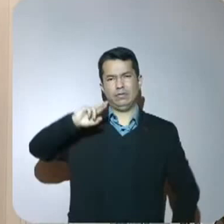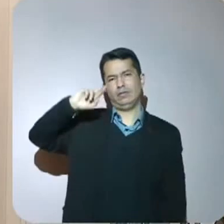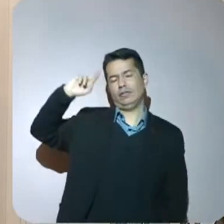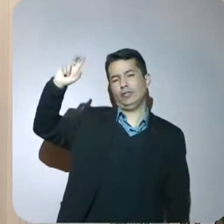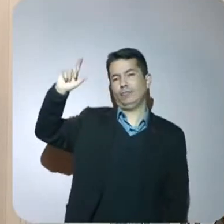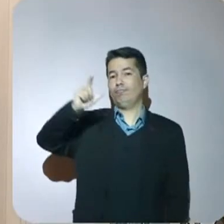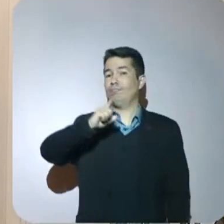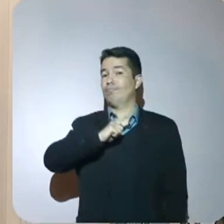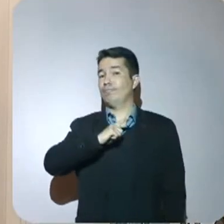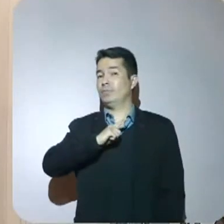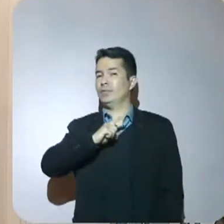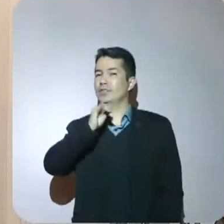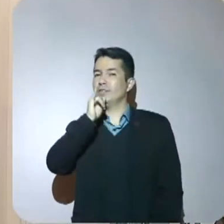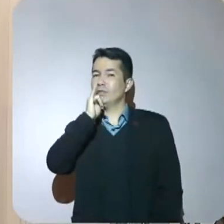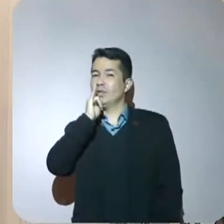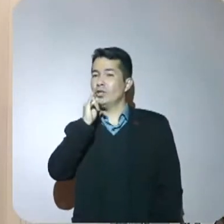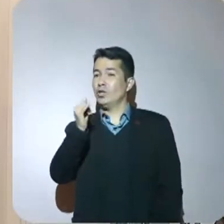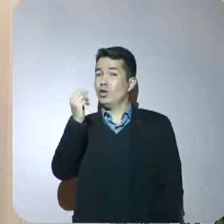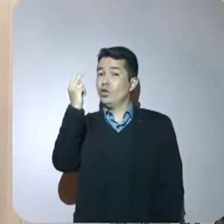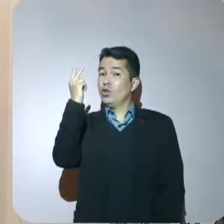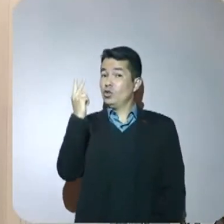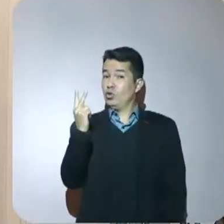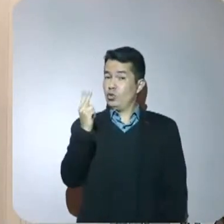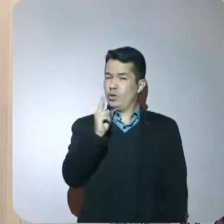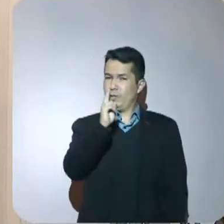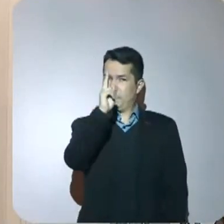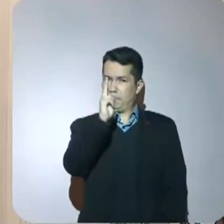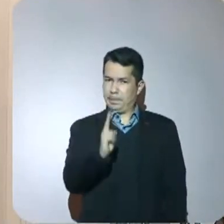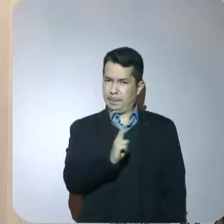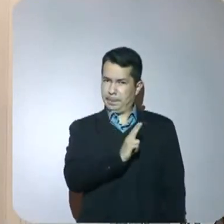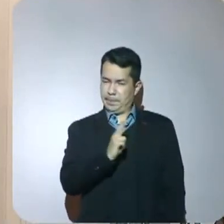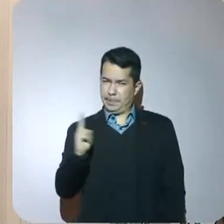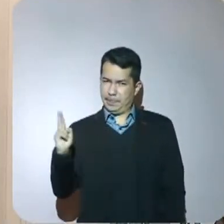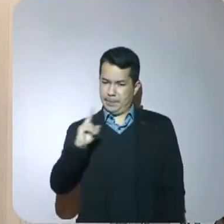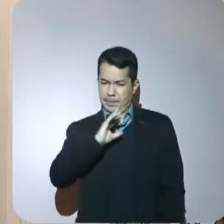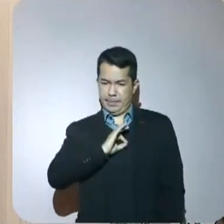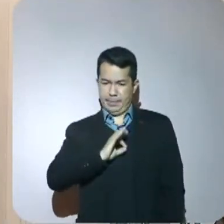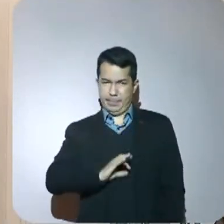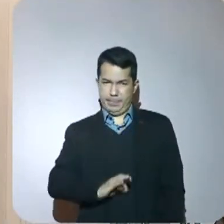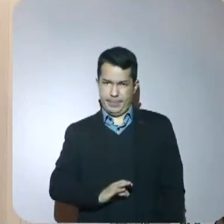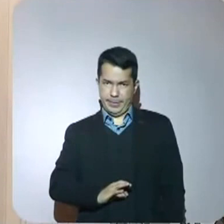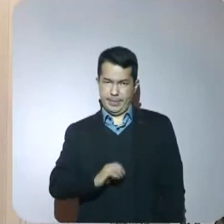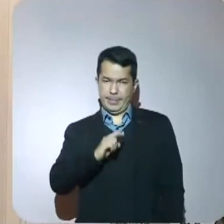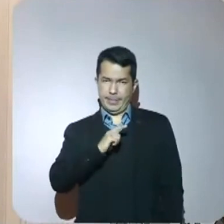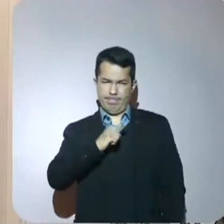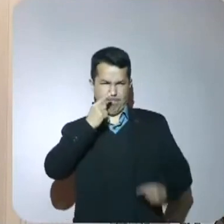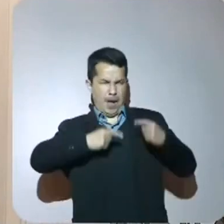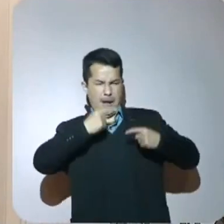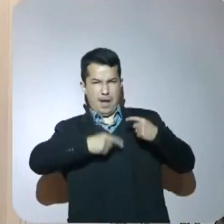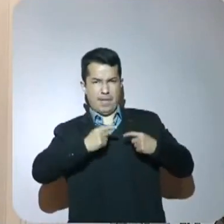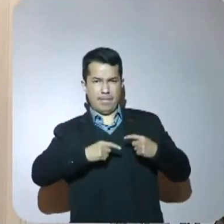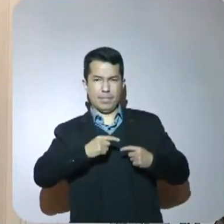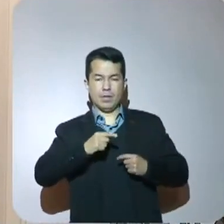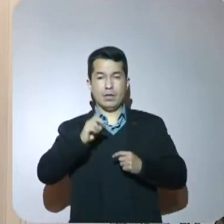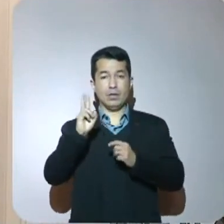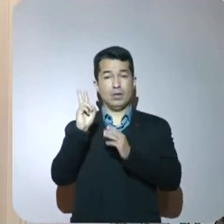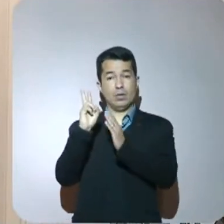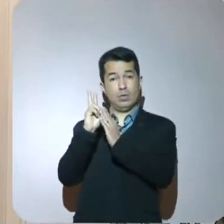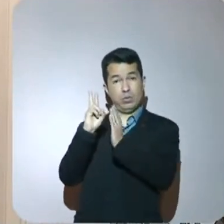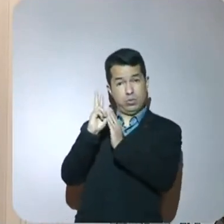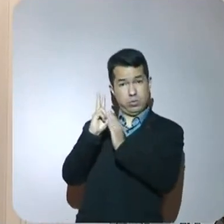Feita entre dois padres para defender, né, se o índio tinha alma ou não tinha